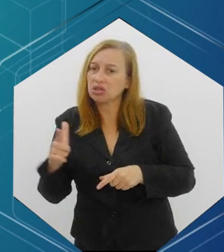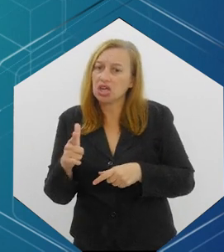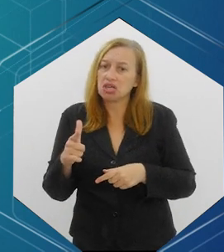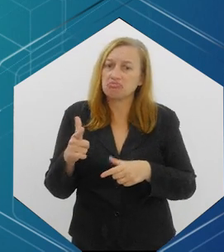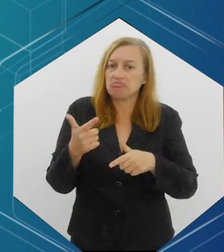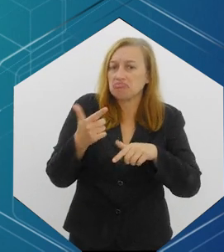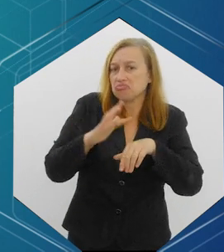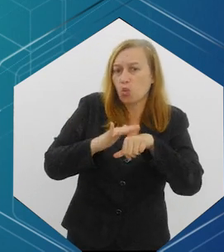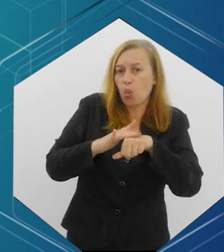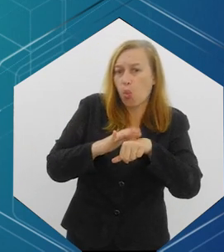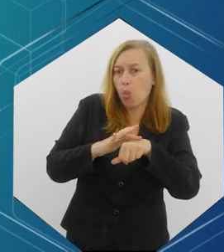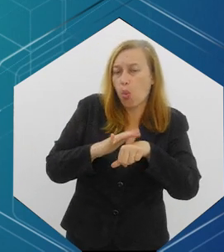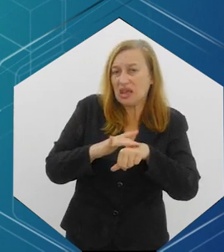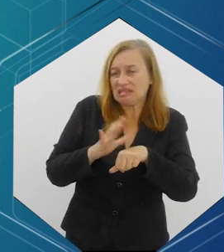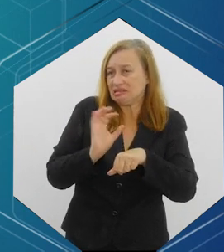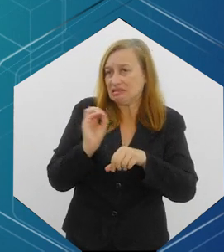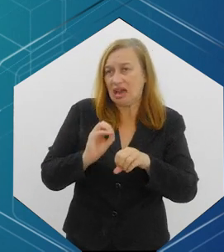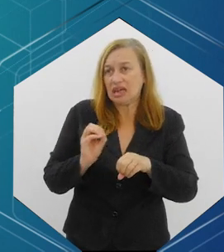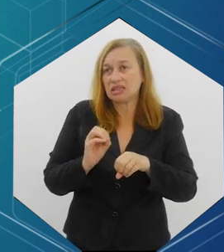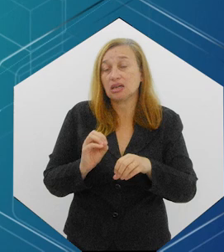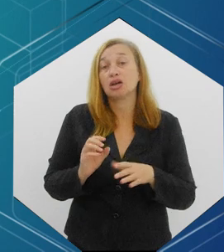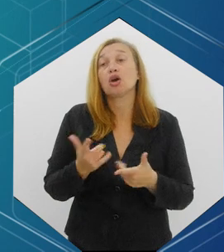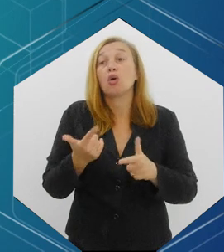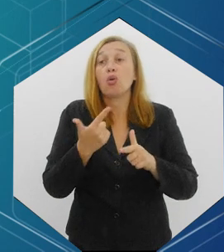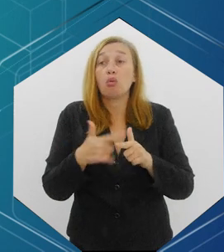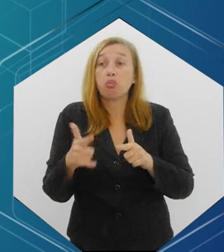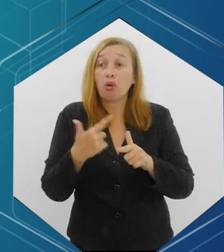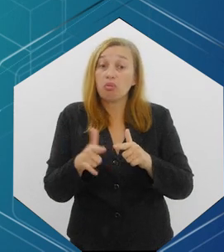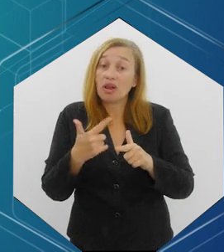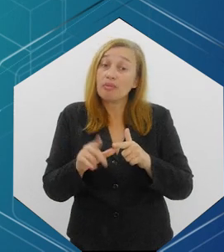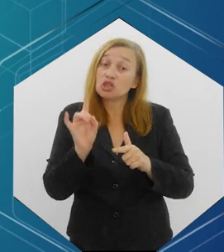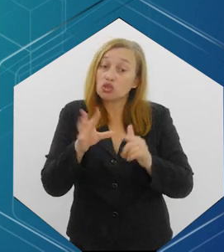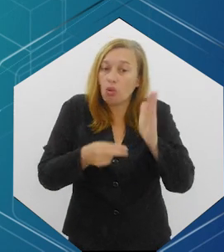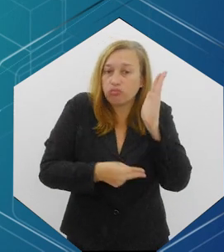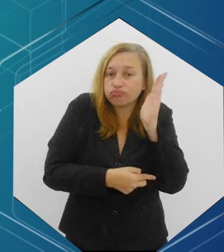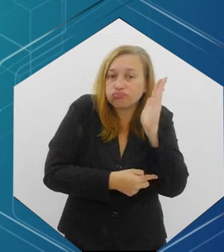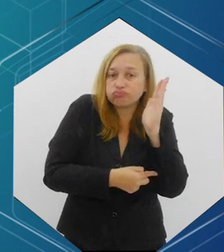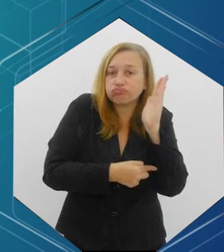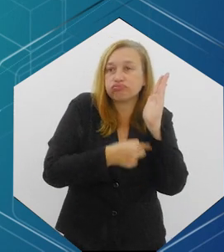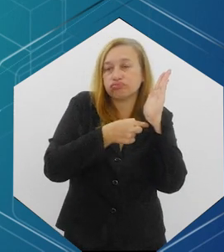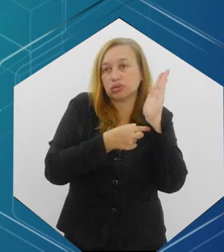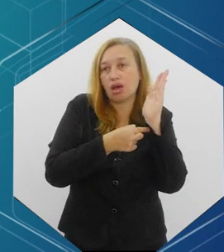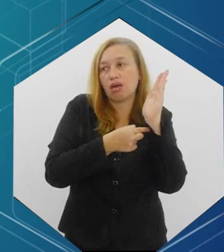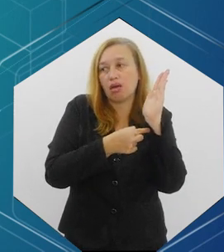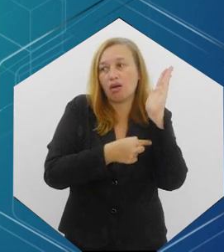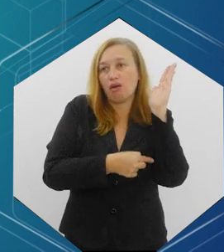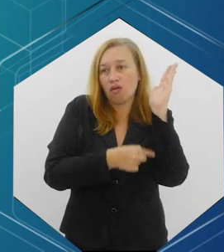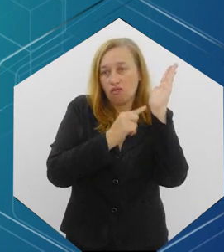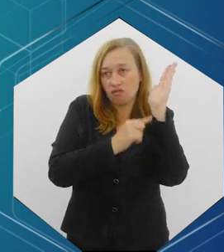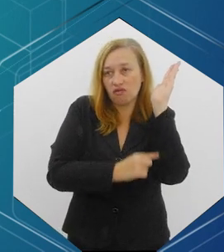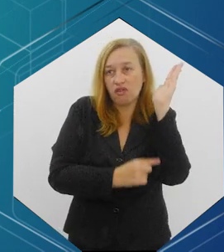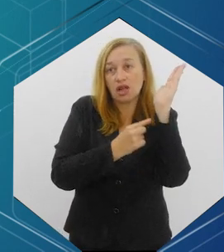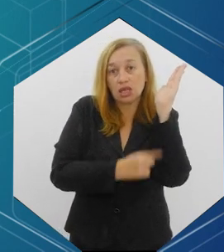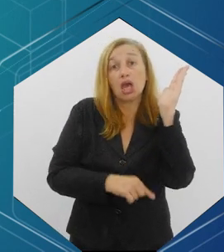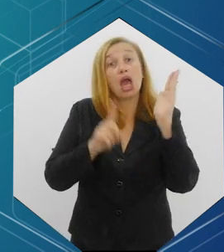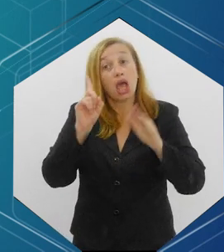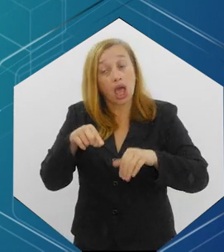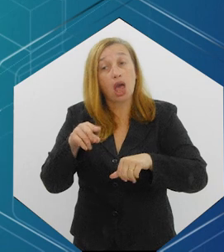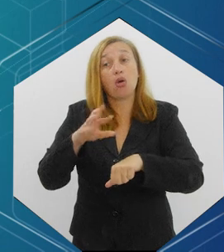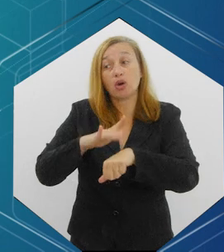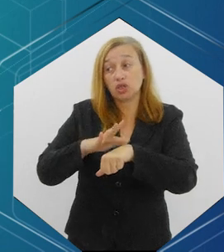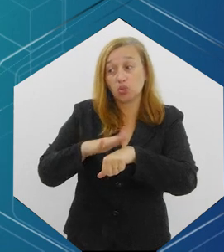nenhum problema maior. O problema maior em relação à angiologia fica muito mais em torno das varizes, que é